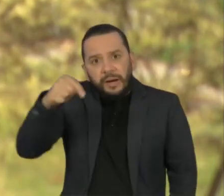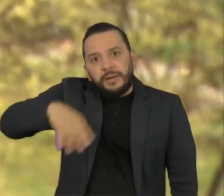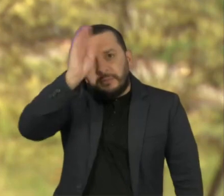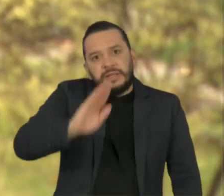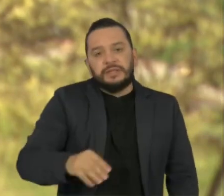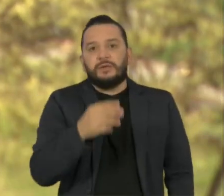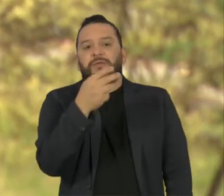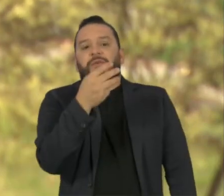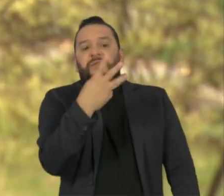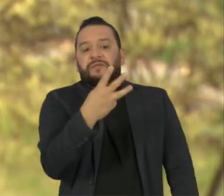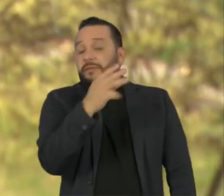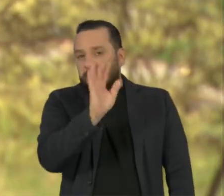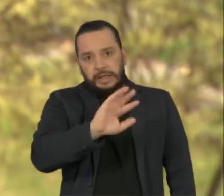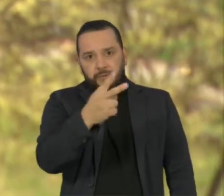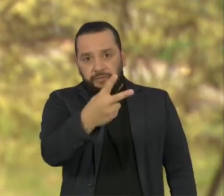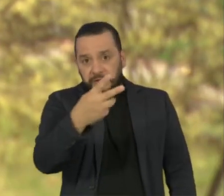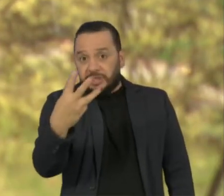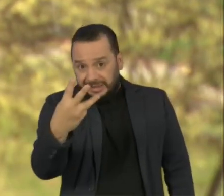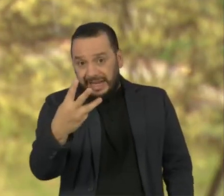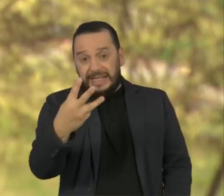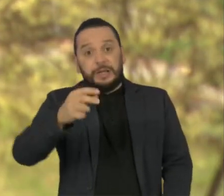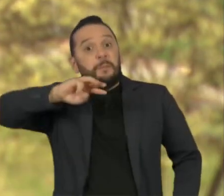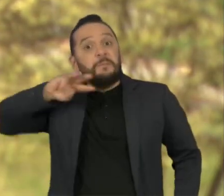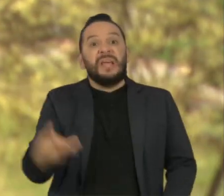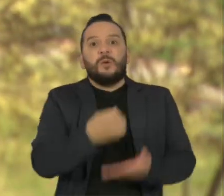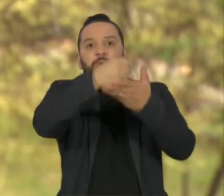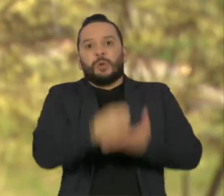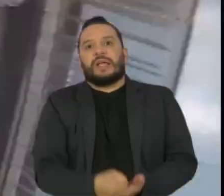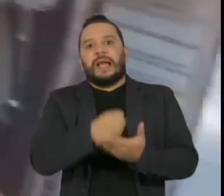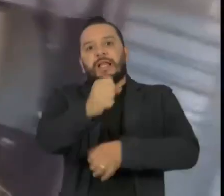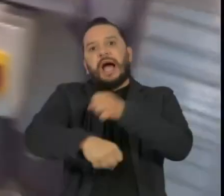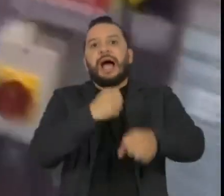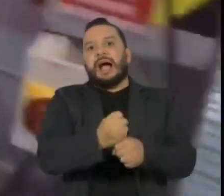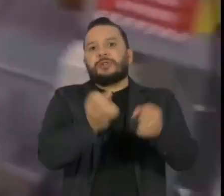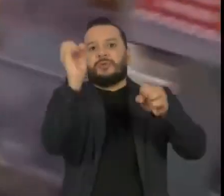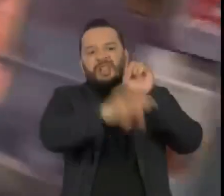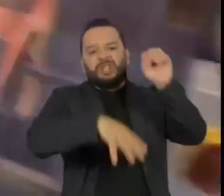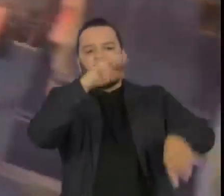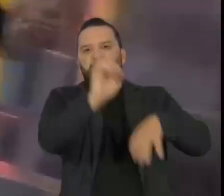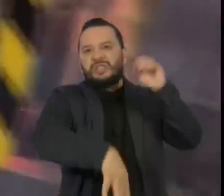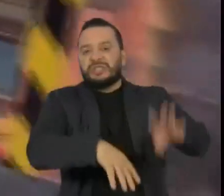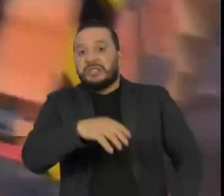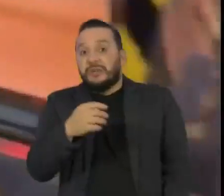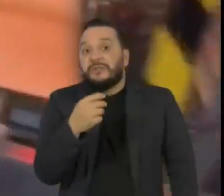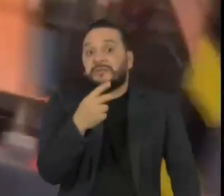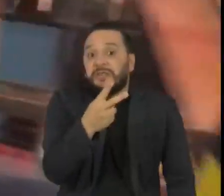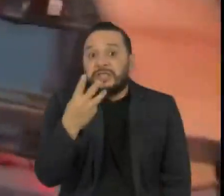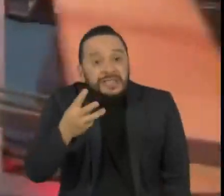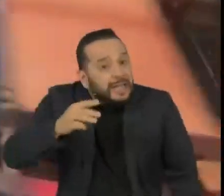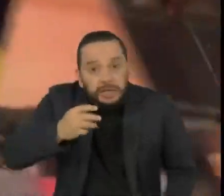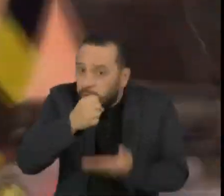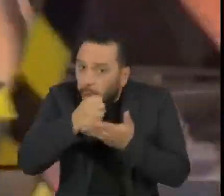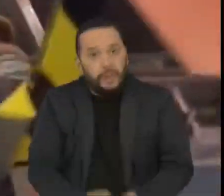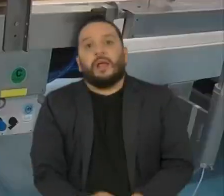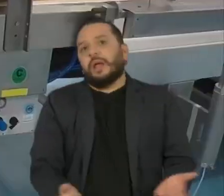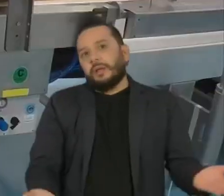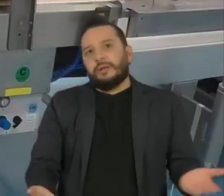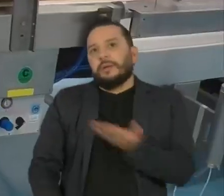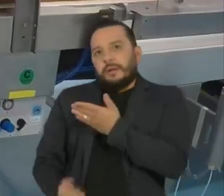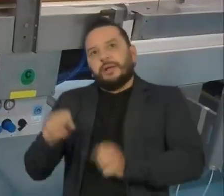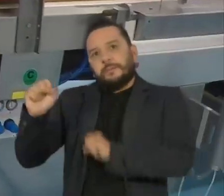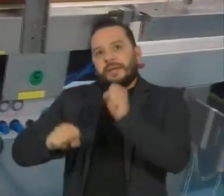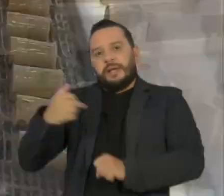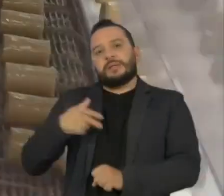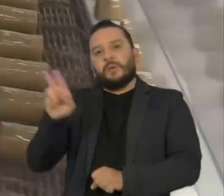de toneladas de alimentos são desperdiçadas todos os anos. Esta empresa usa a plataforma desde o ano passado e diz